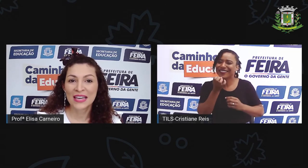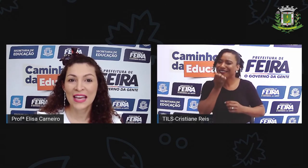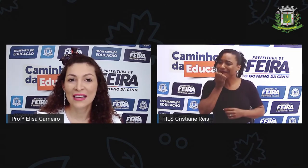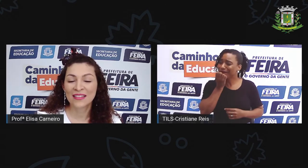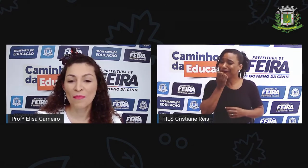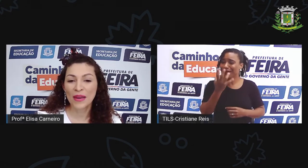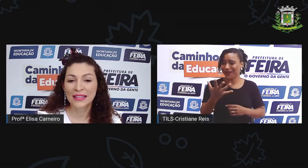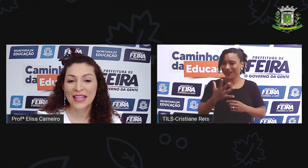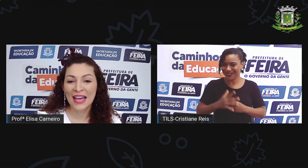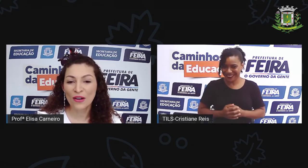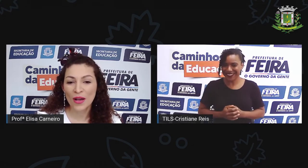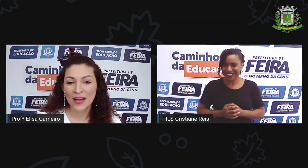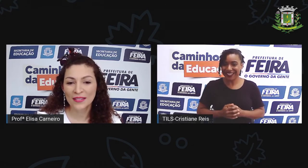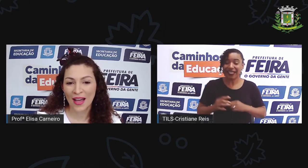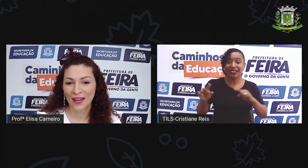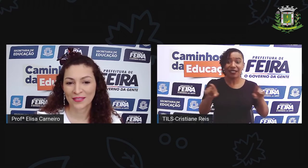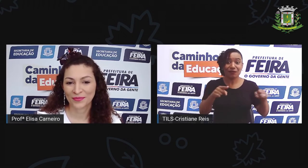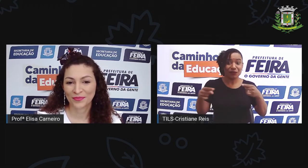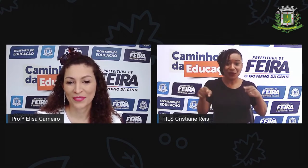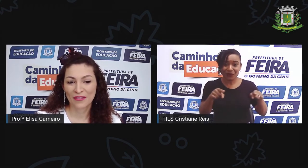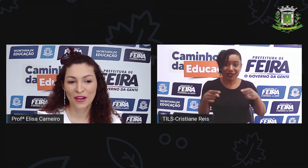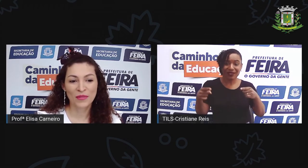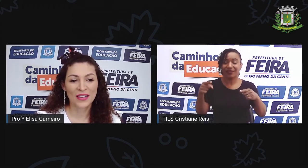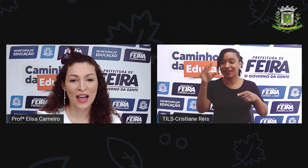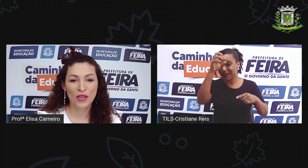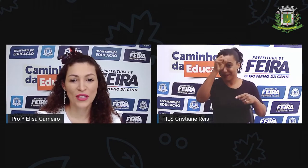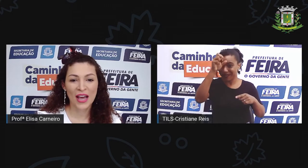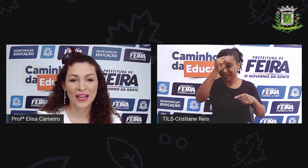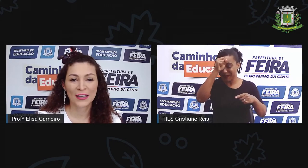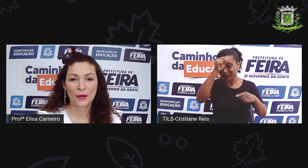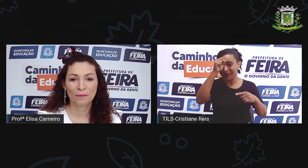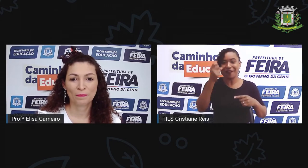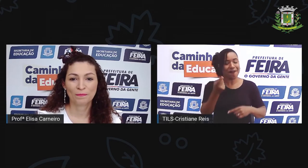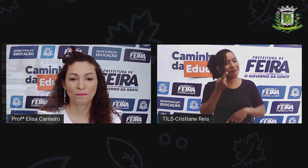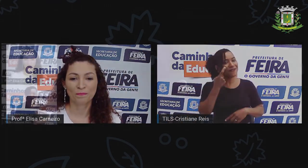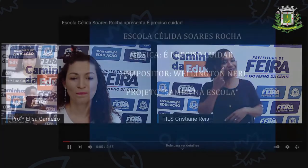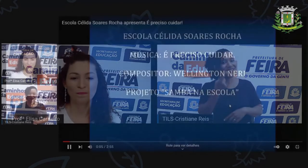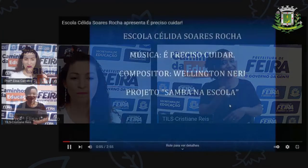musiquinha que eles aprenderam a cantar. Vamos lá, meninada!